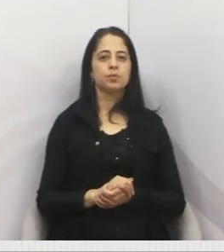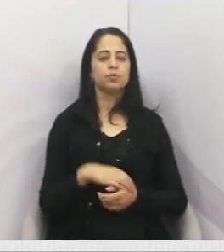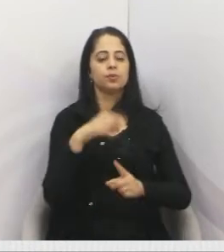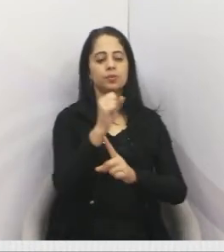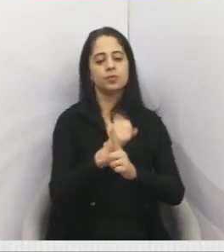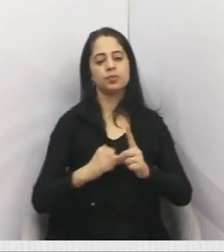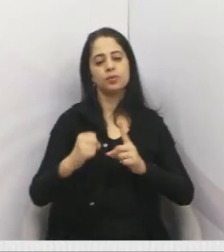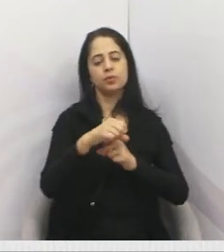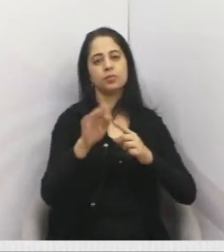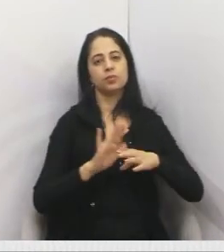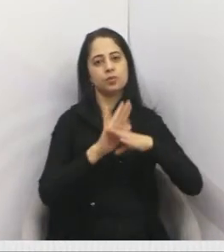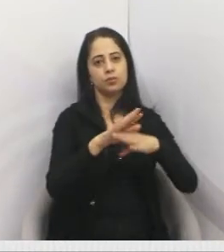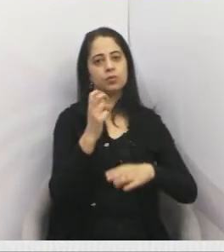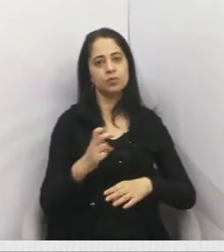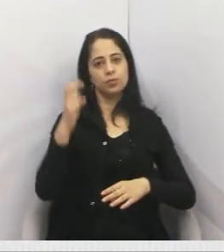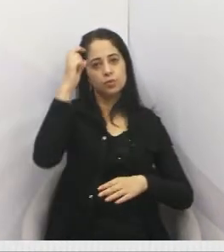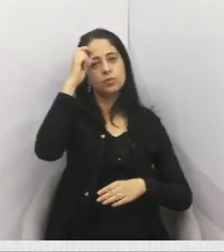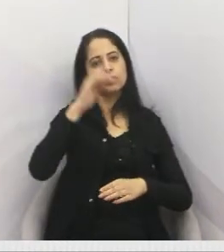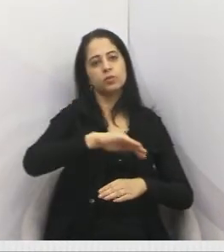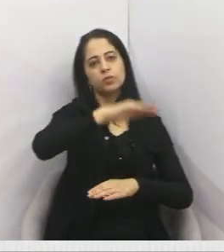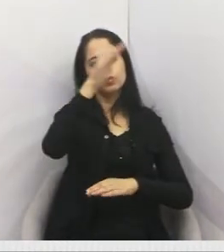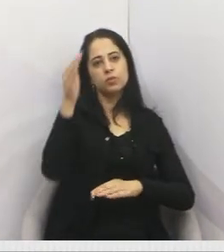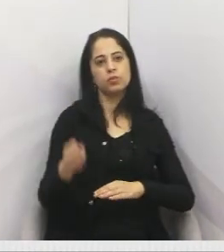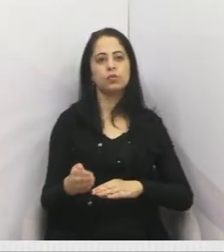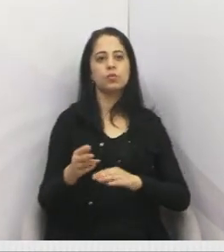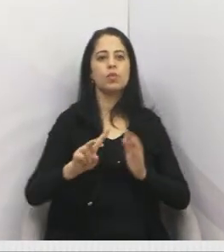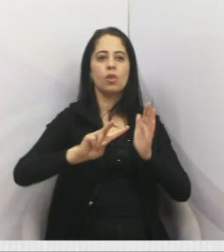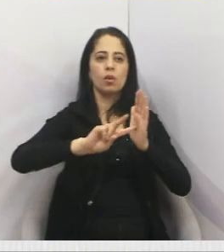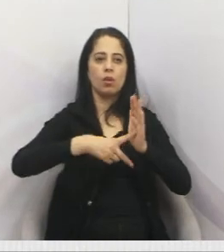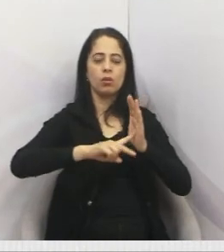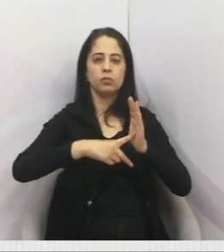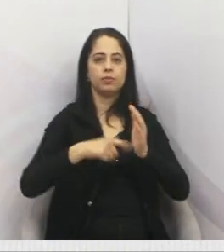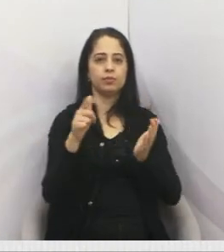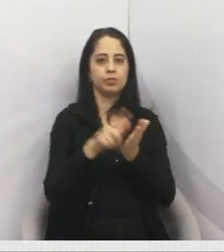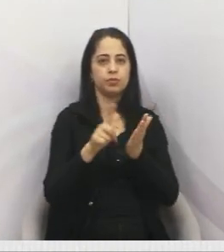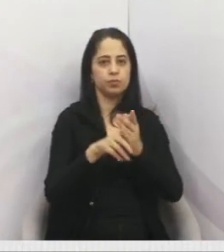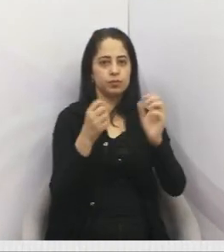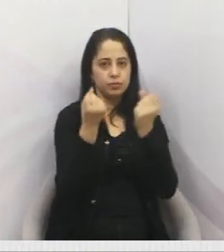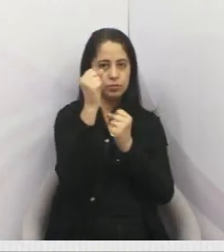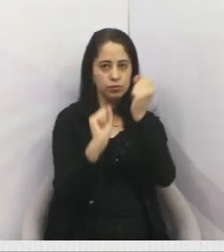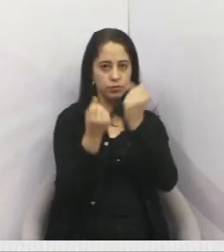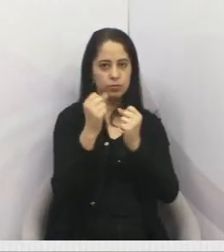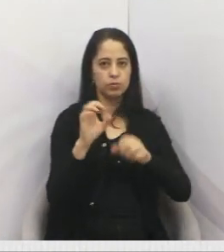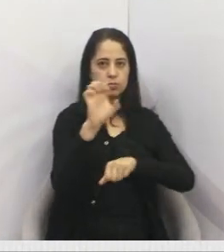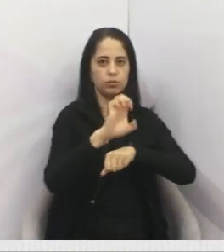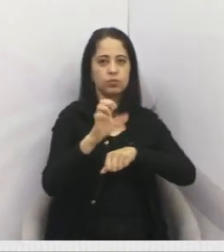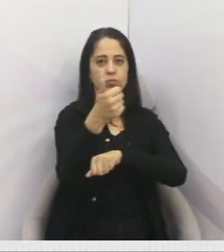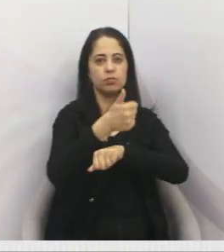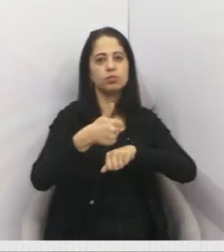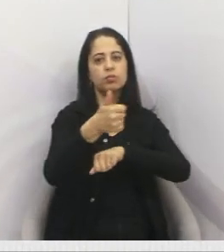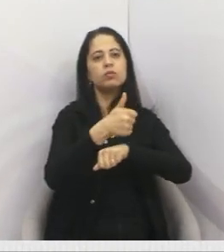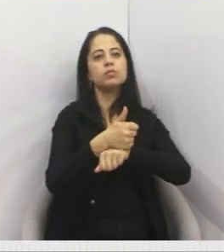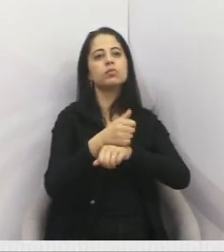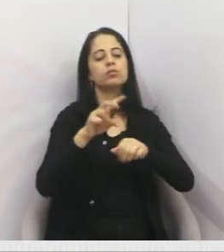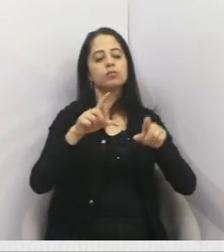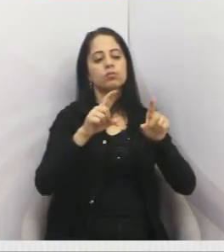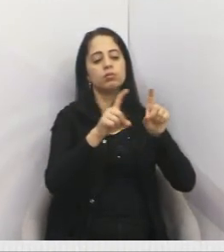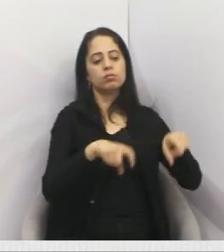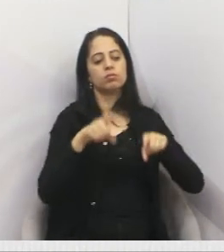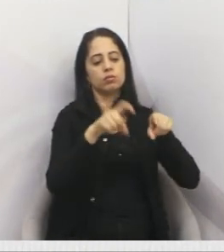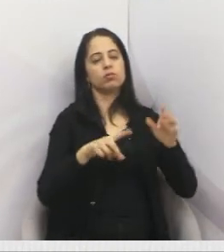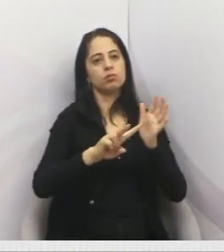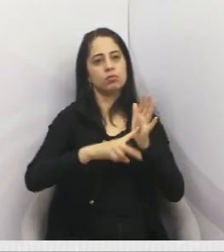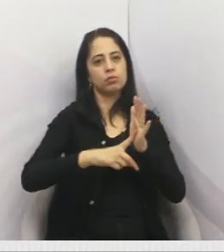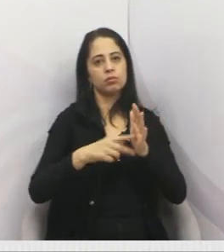Movimentos populares, cultura no morro, entidade de classe sindical, sindicato dos papeleiros, empresas ou entidades profissionais, sindicato rural,